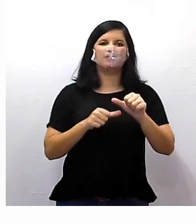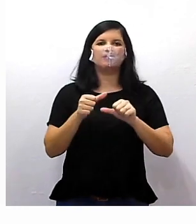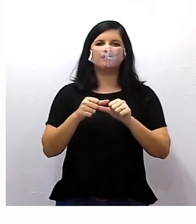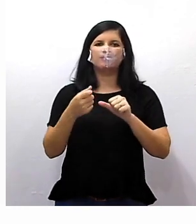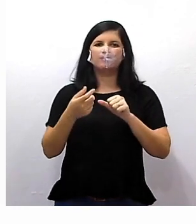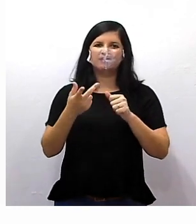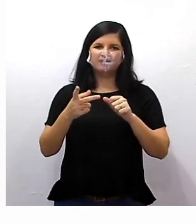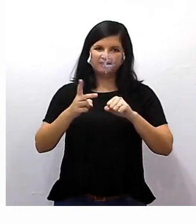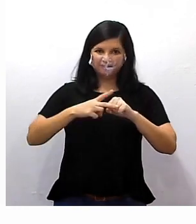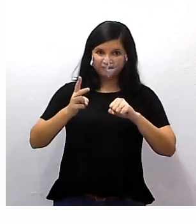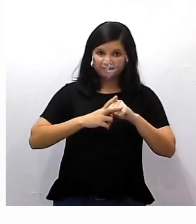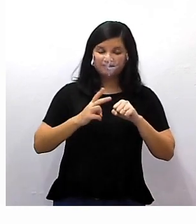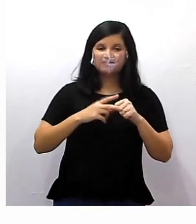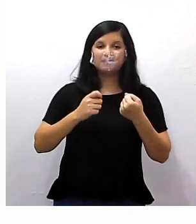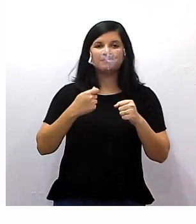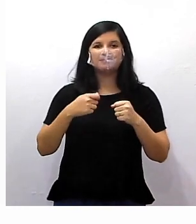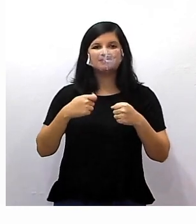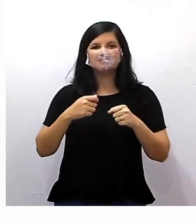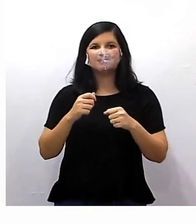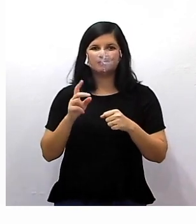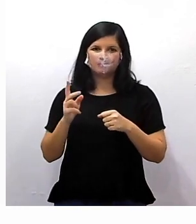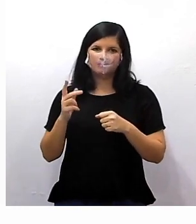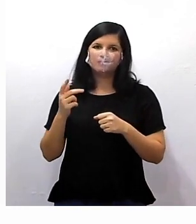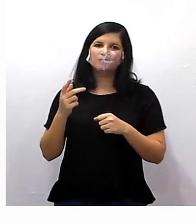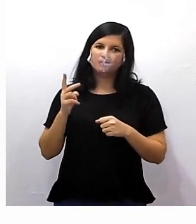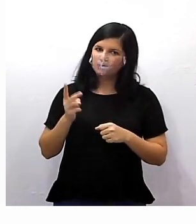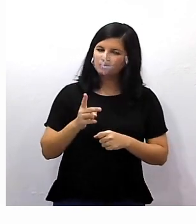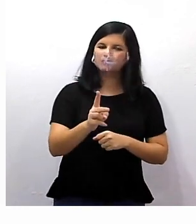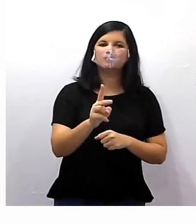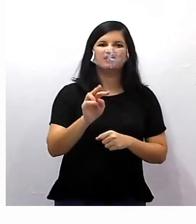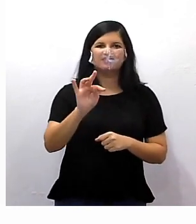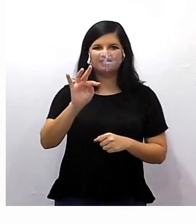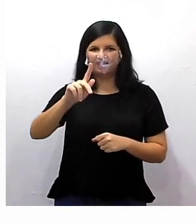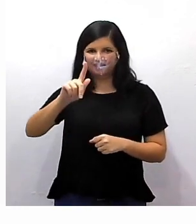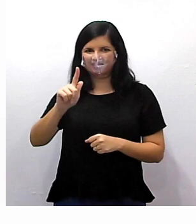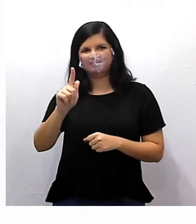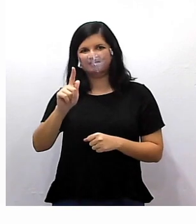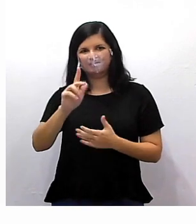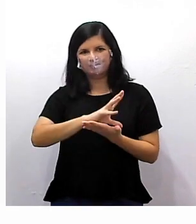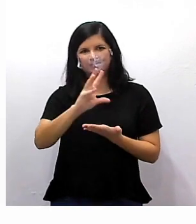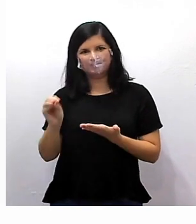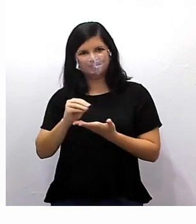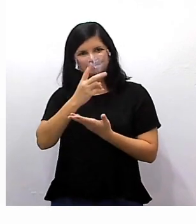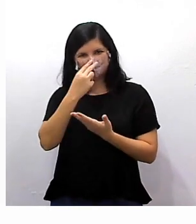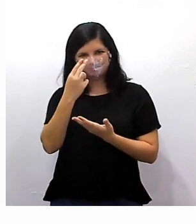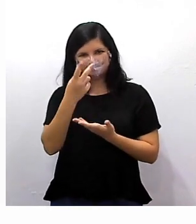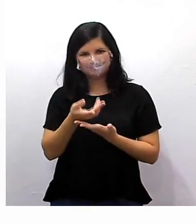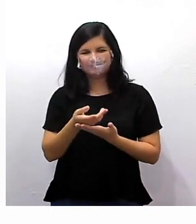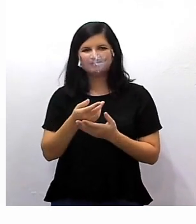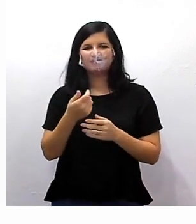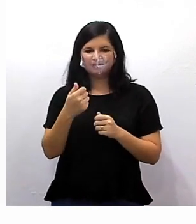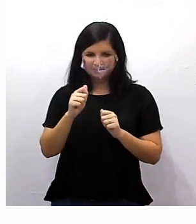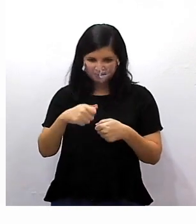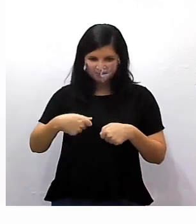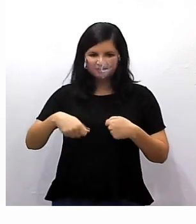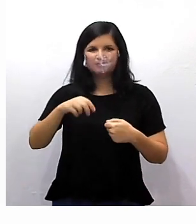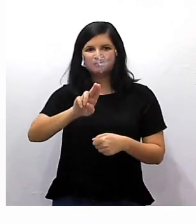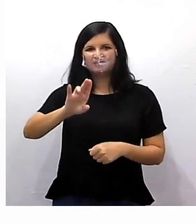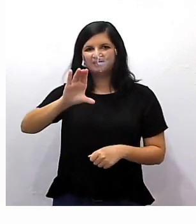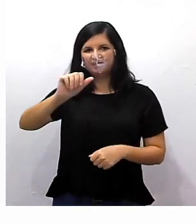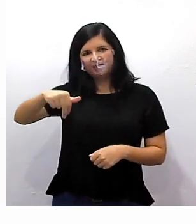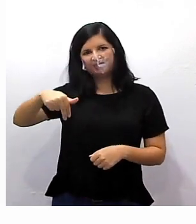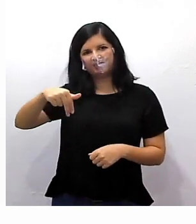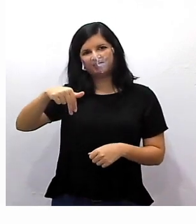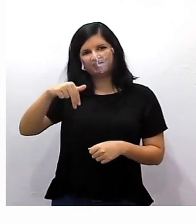esse verbo modal ele vai estar presente nas tuas tag questions, tá certo? Então, eu vou ter que utilizar o próprio can lá para formar esse